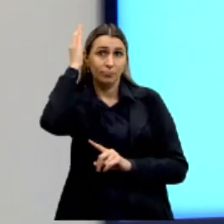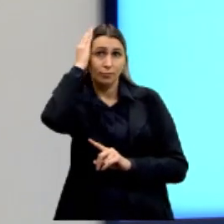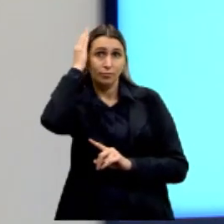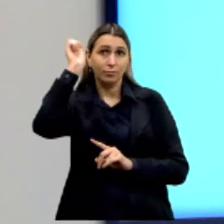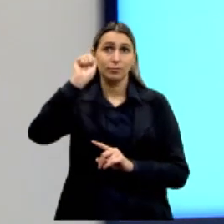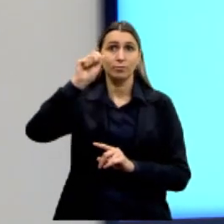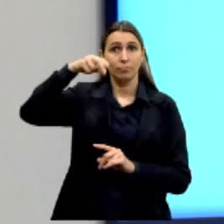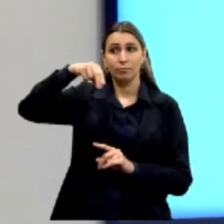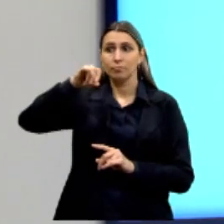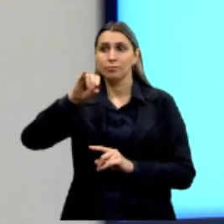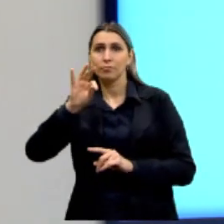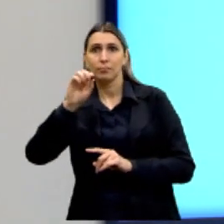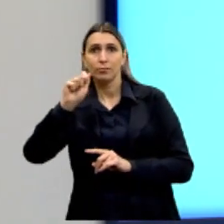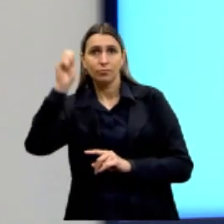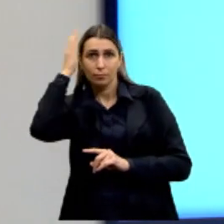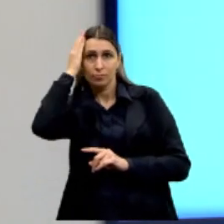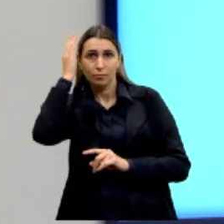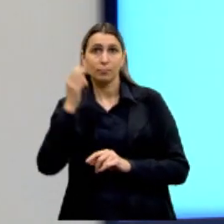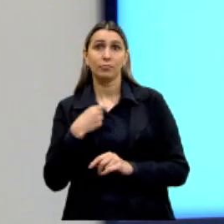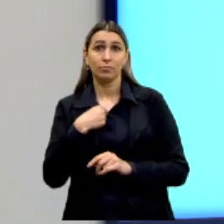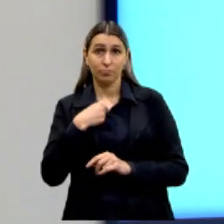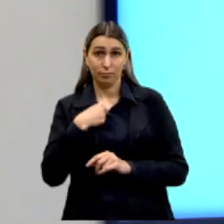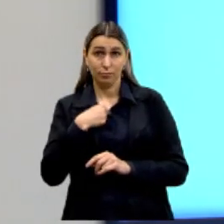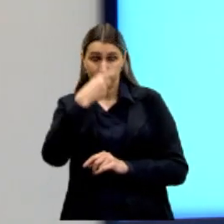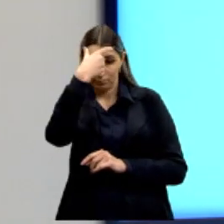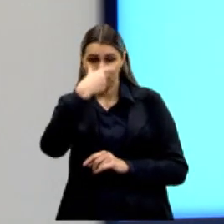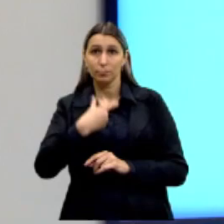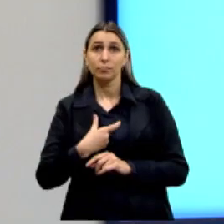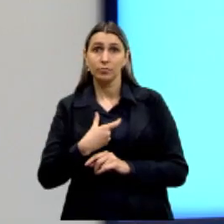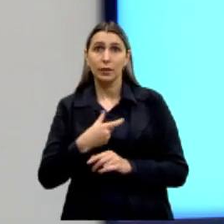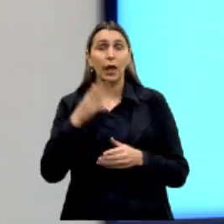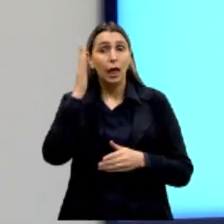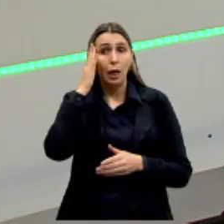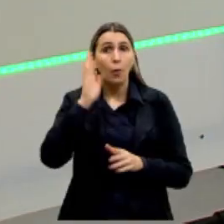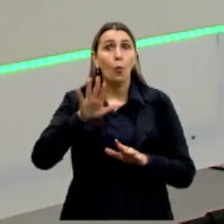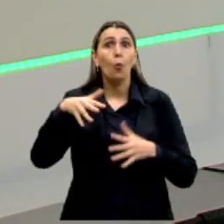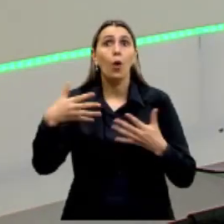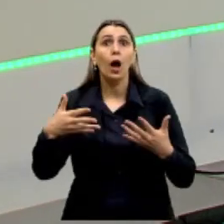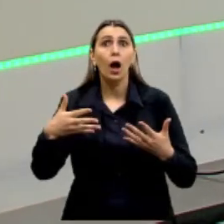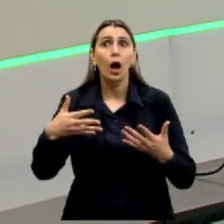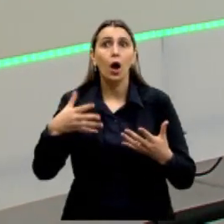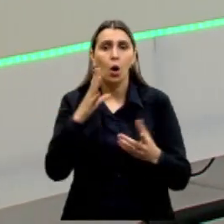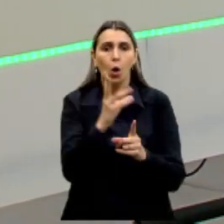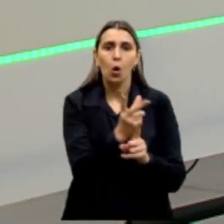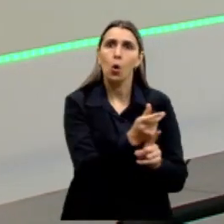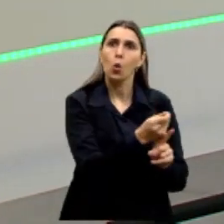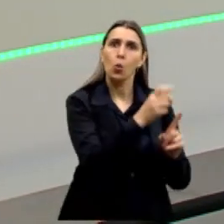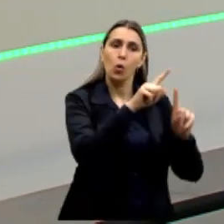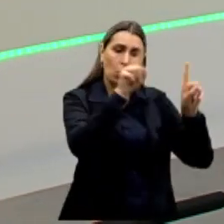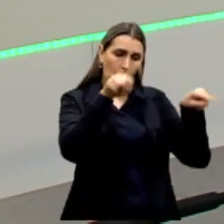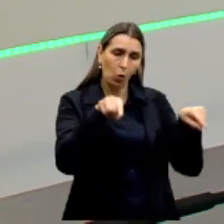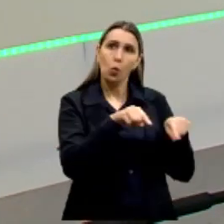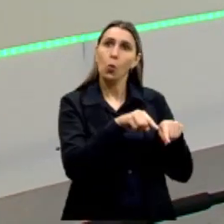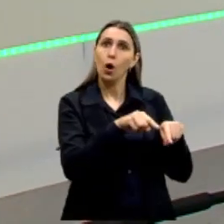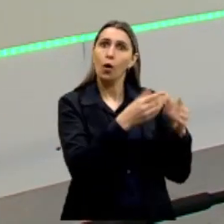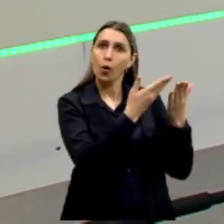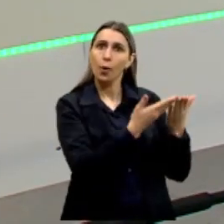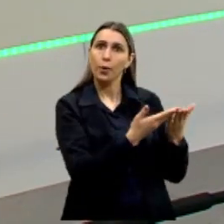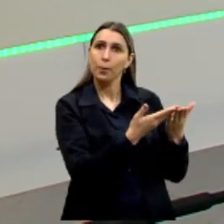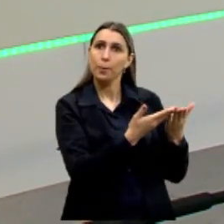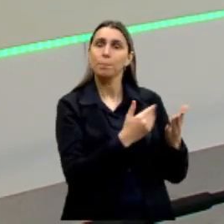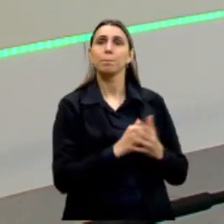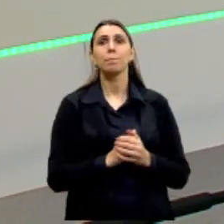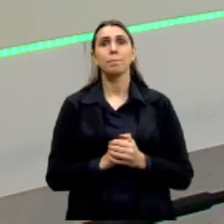Malfatti euzinha tá sabe qual obra segue aqui segue aqui sabe